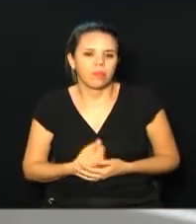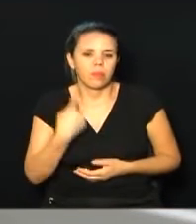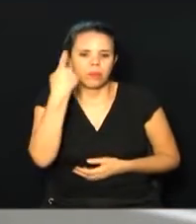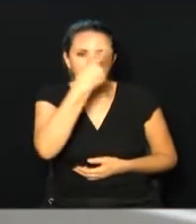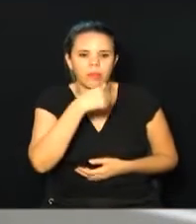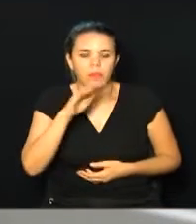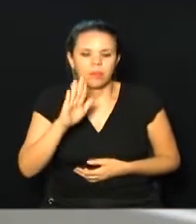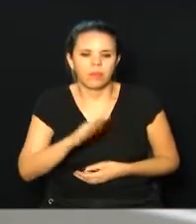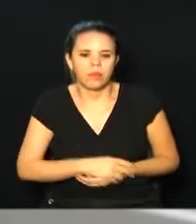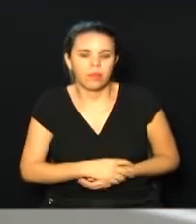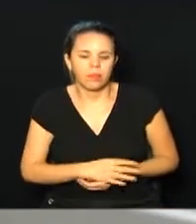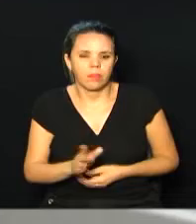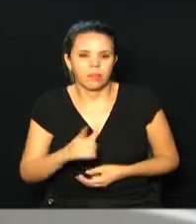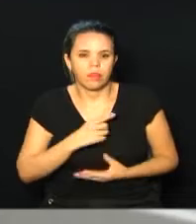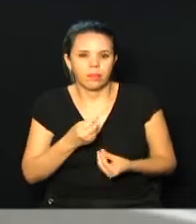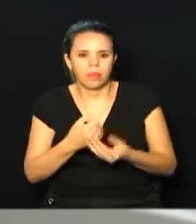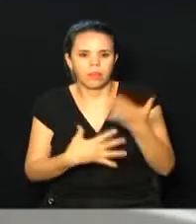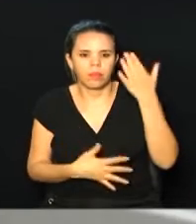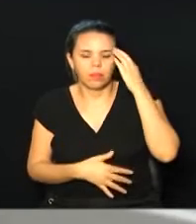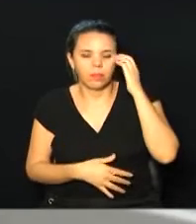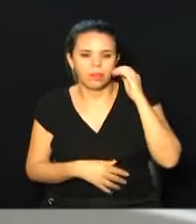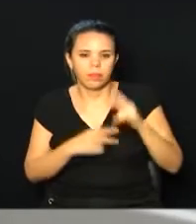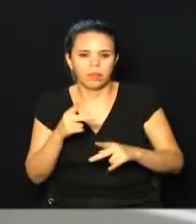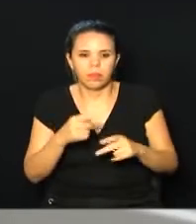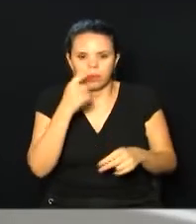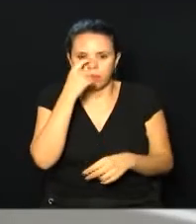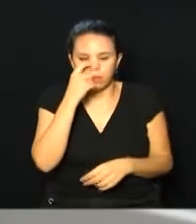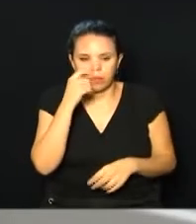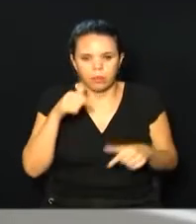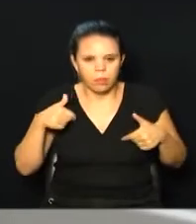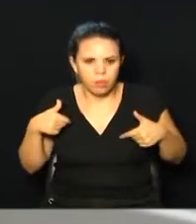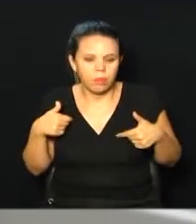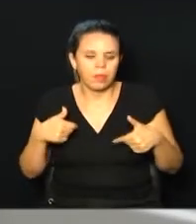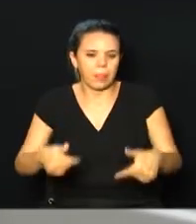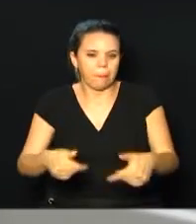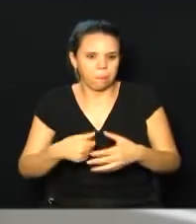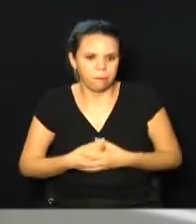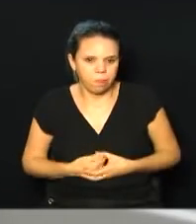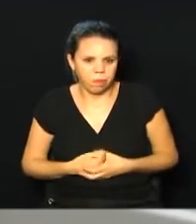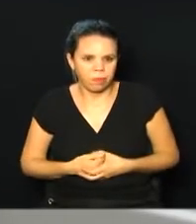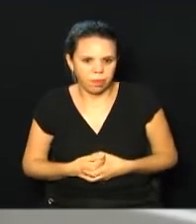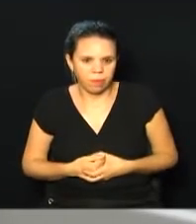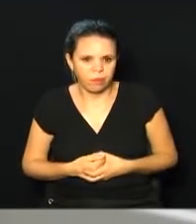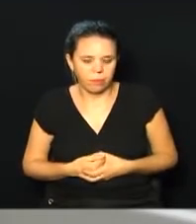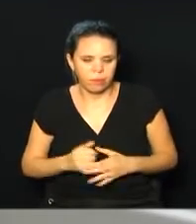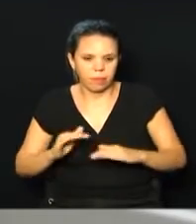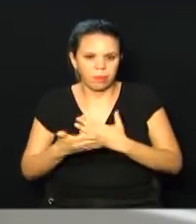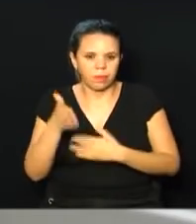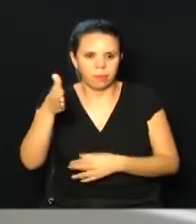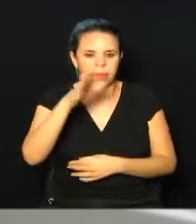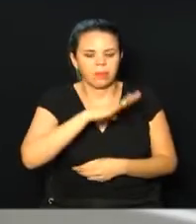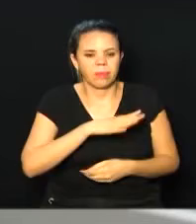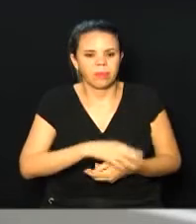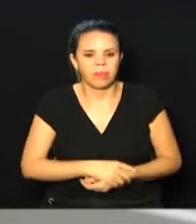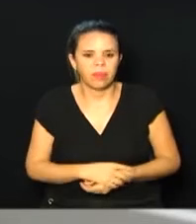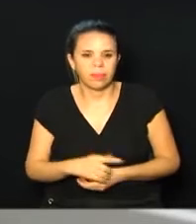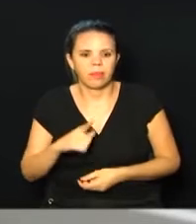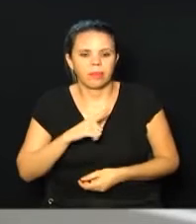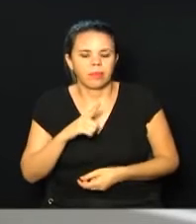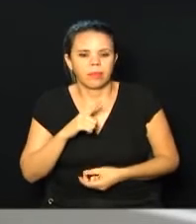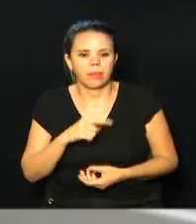hora, mas já teve bastante uma atuação indo em bairros da cidade. Tem aqui,